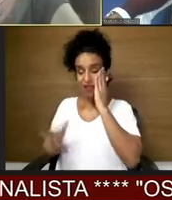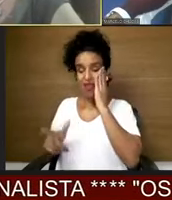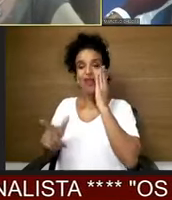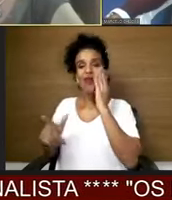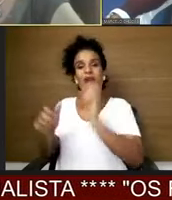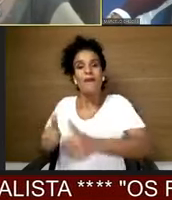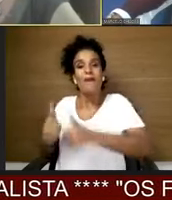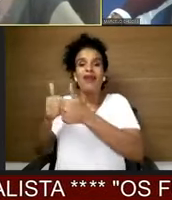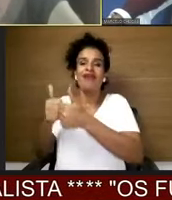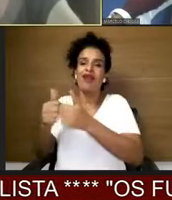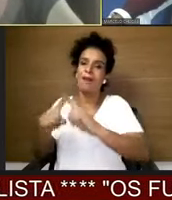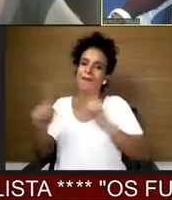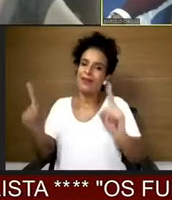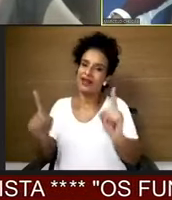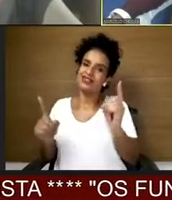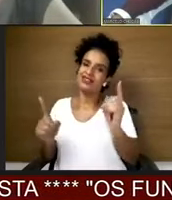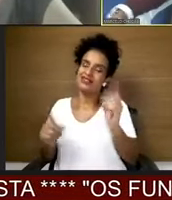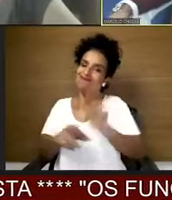melhor.